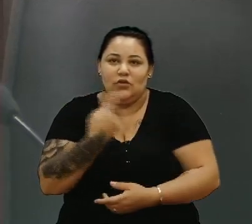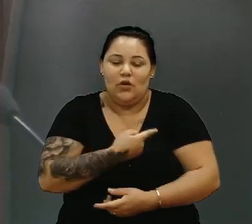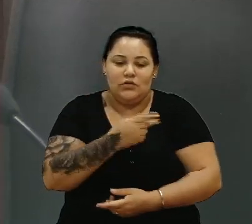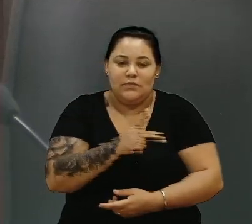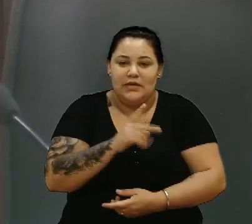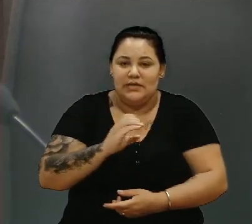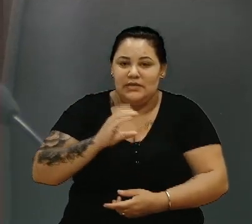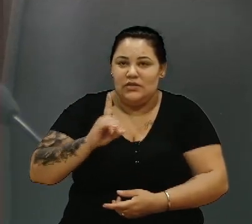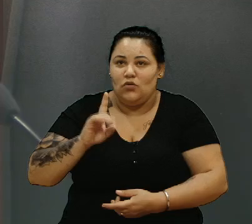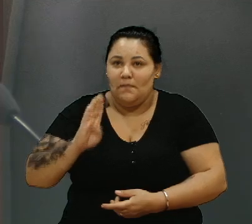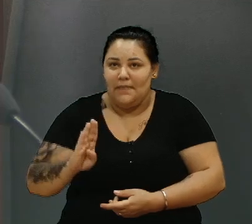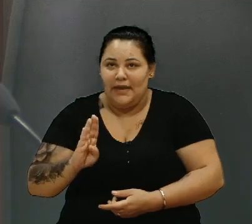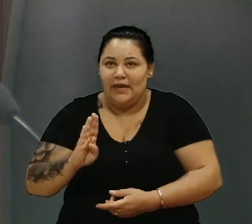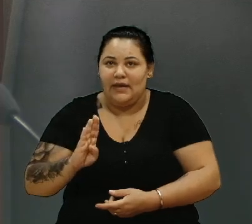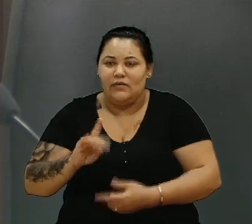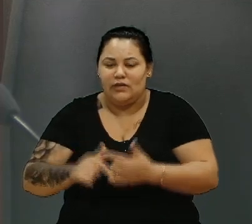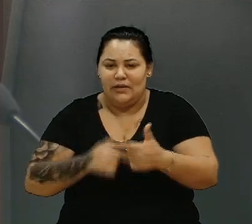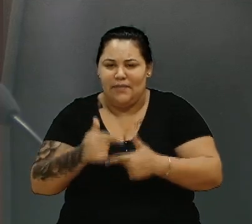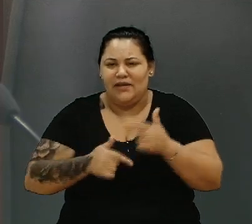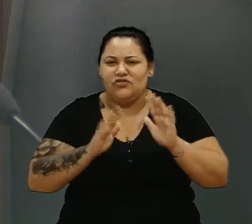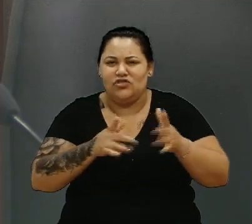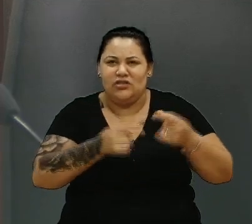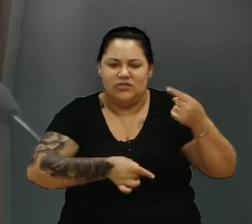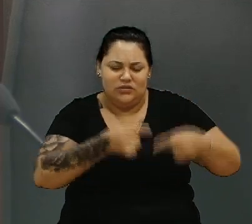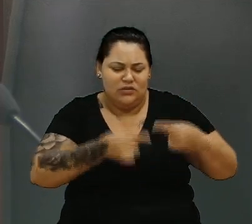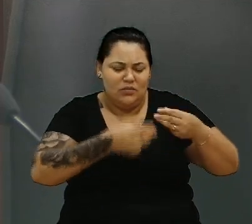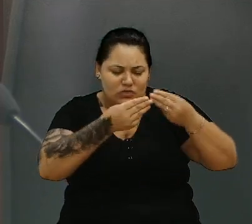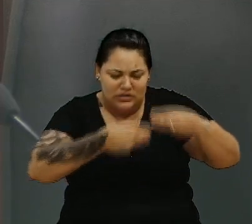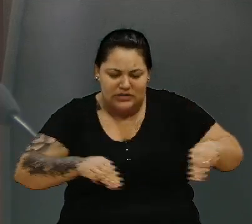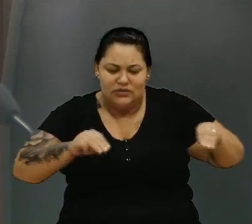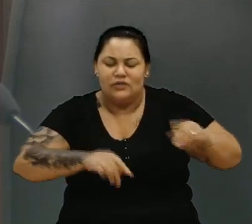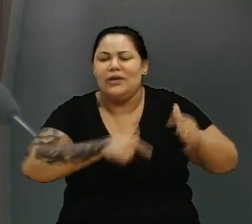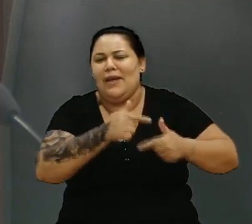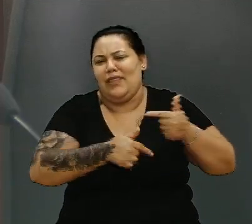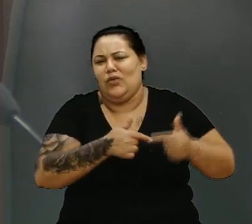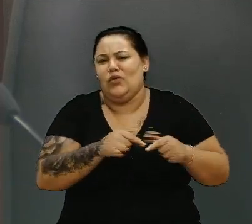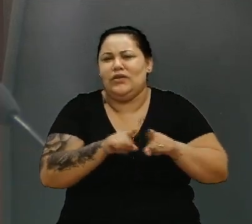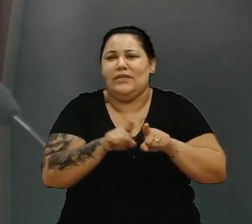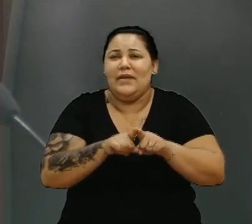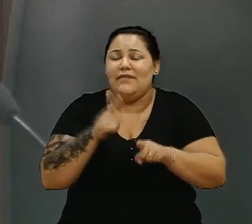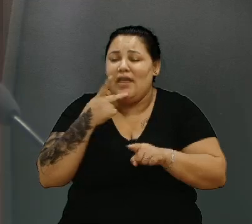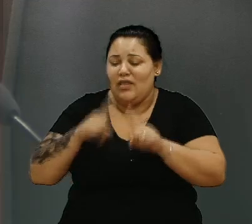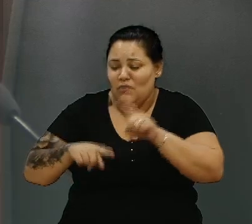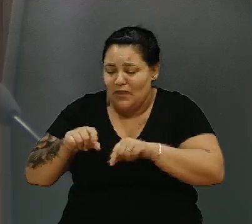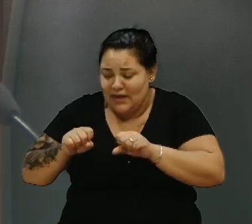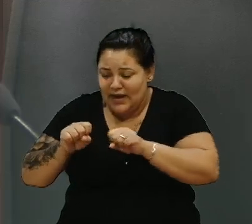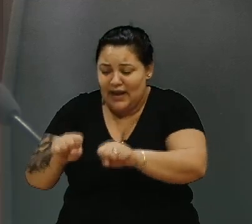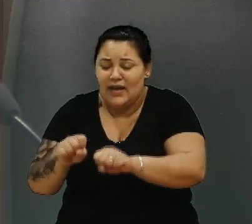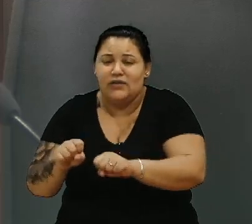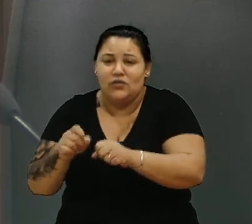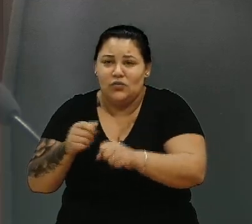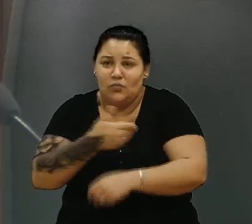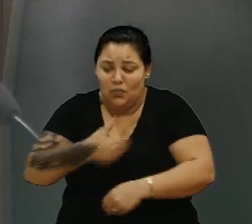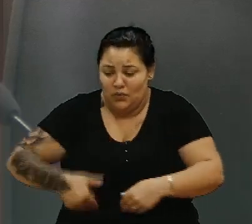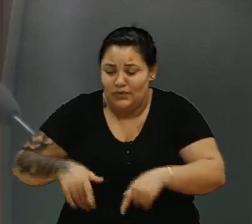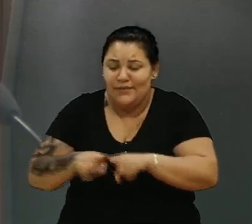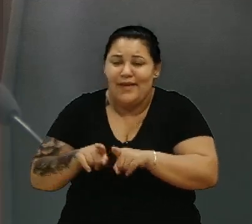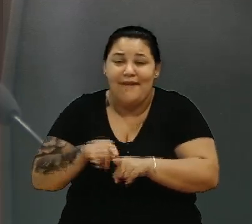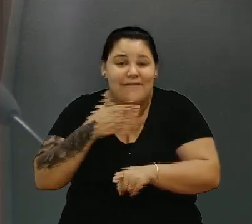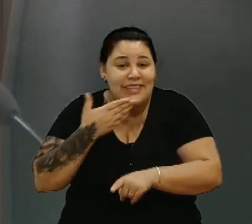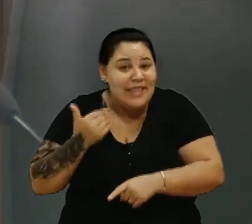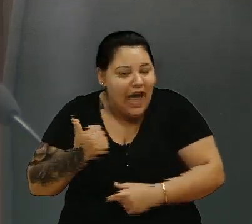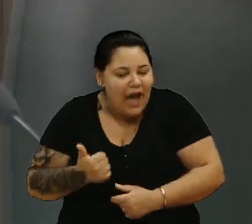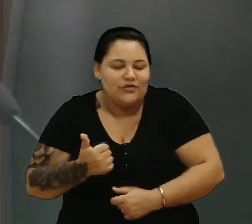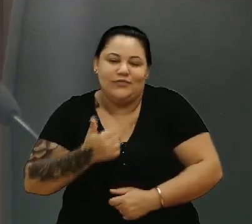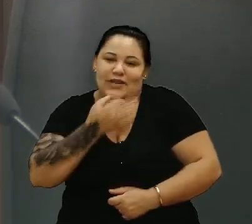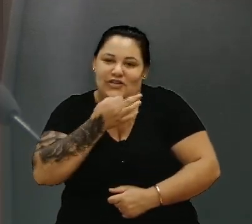esse trabalho, né? Nós temos discutido ali Museu dos Trabalhadores e Trabalhadoras, a questão do mercado público, que é um ganho para a cidade, e outros elementos importantes.